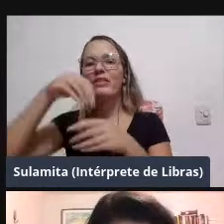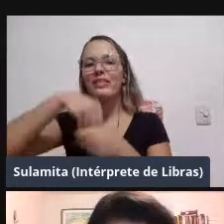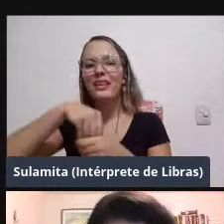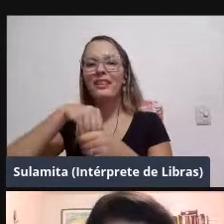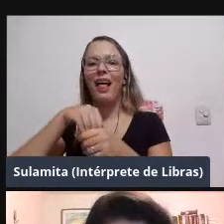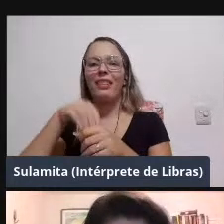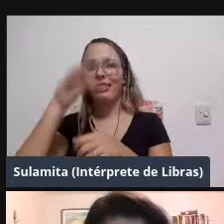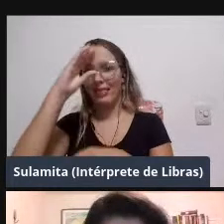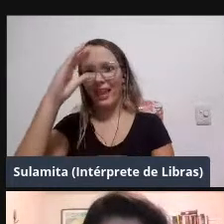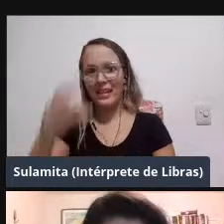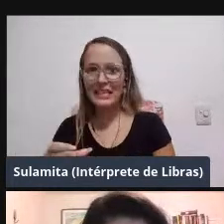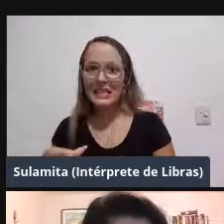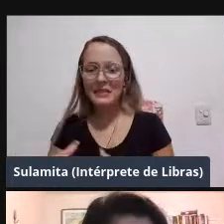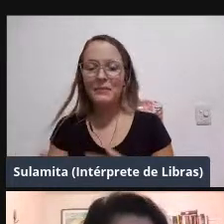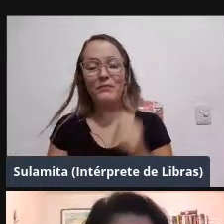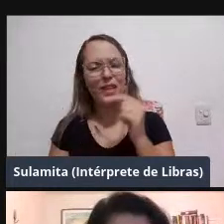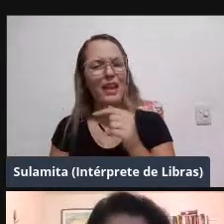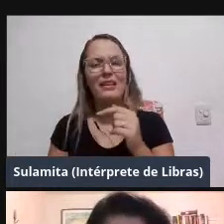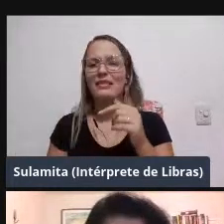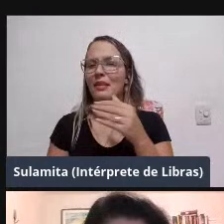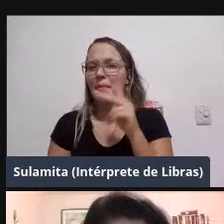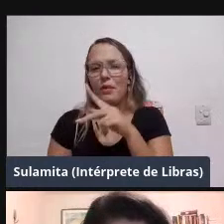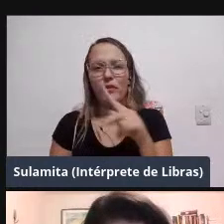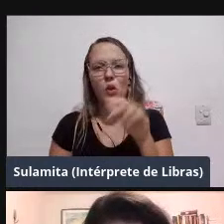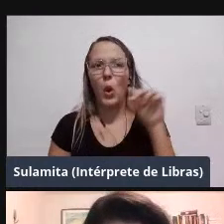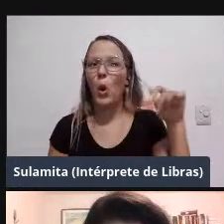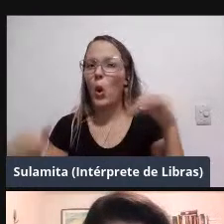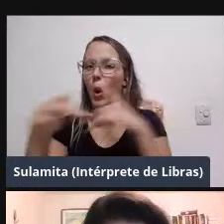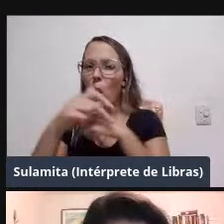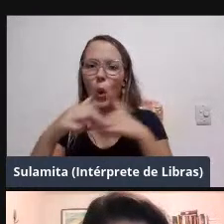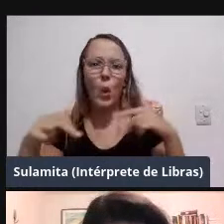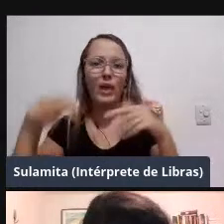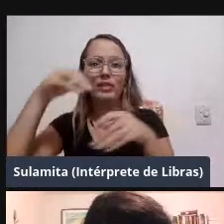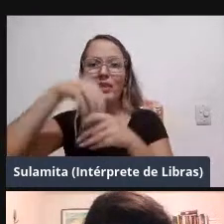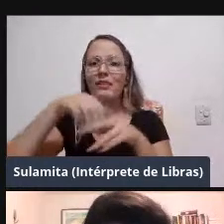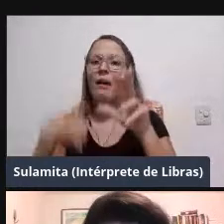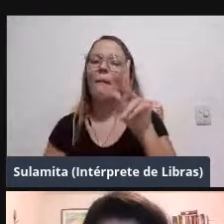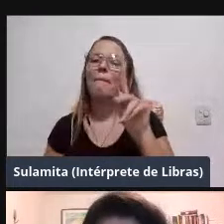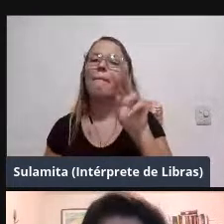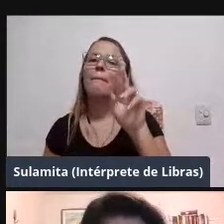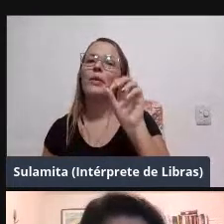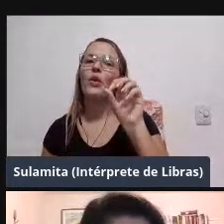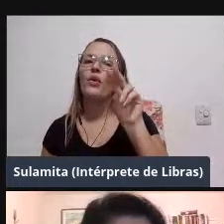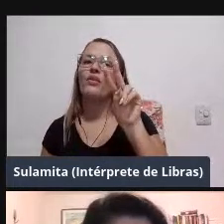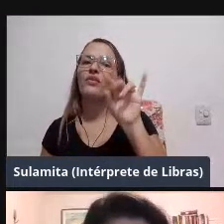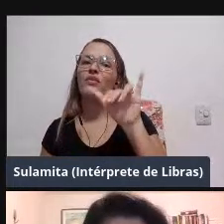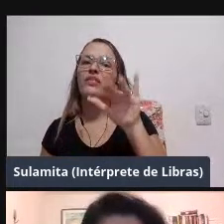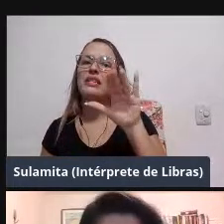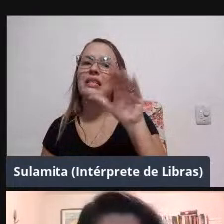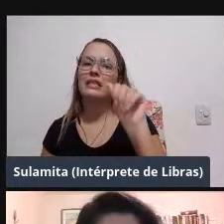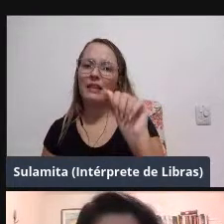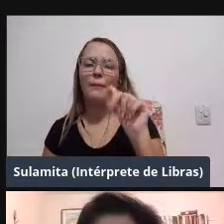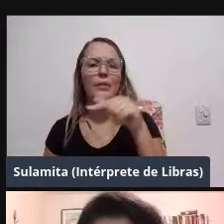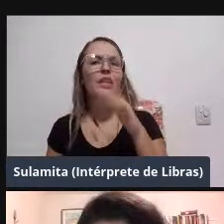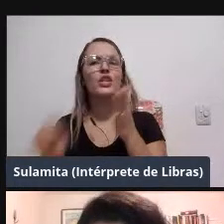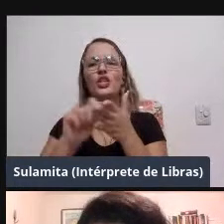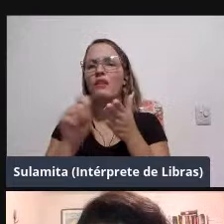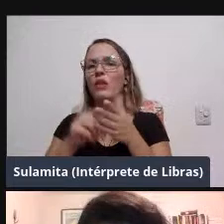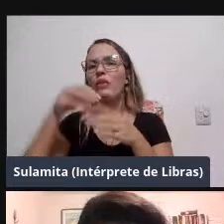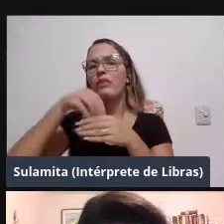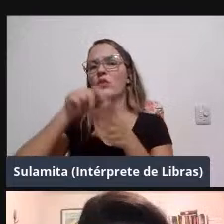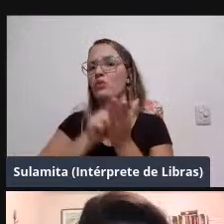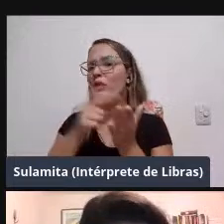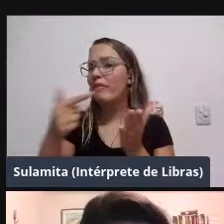Professor que andou pela província inteira, muito importante aqui para a educação paraibana, escreveu em jornal,